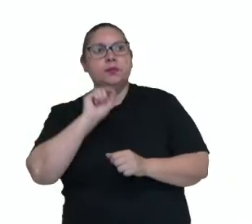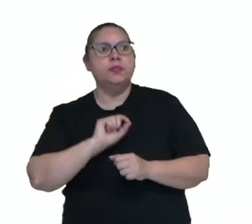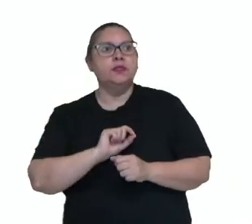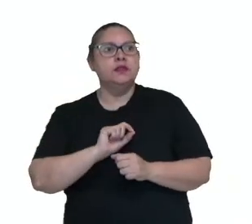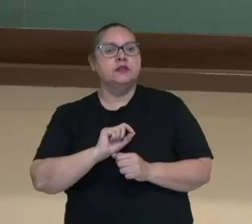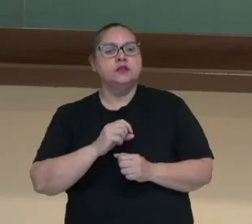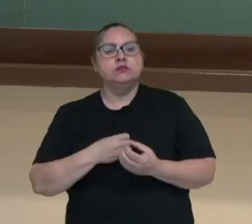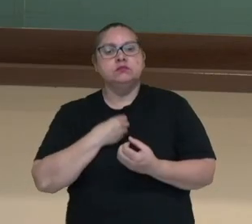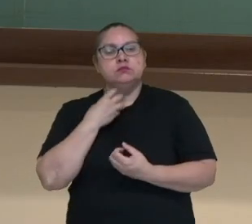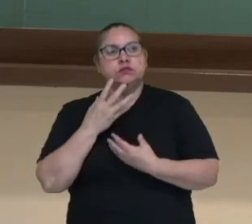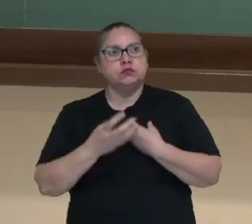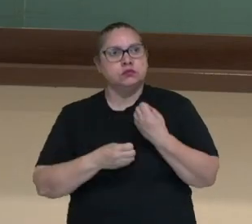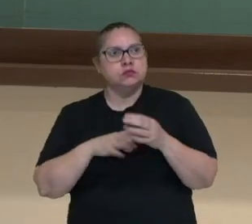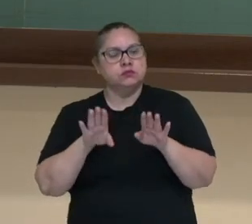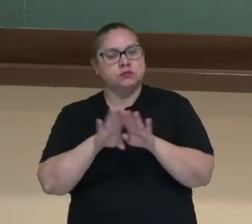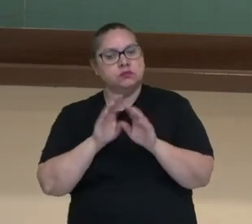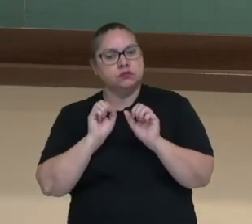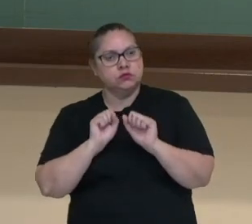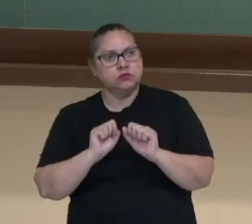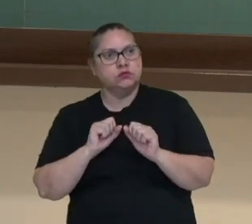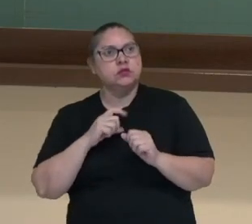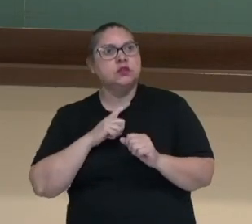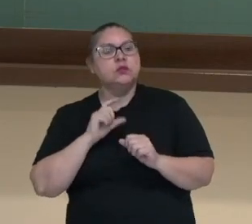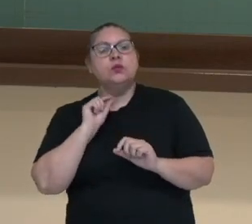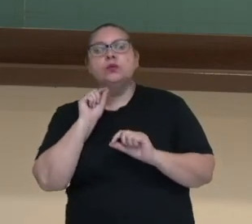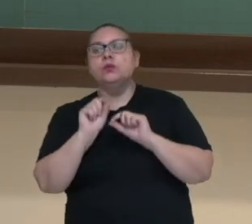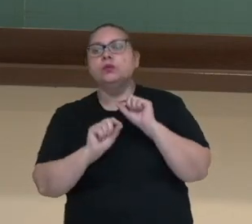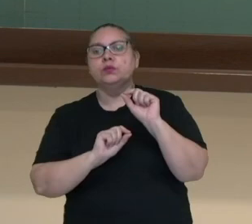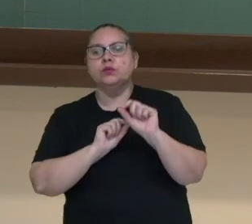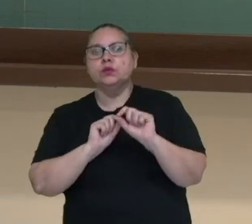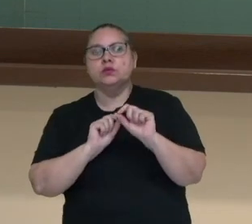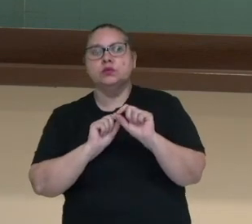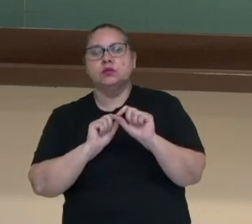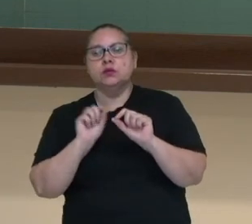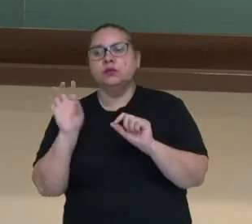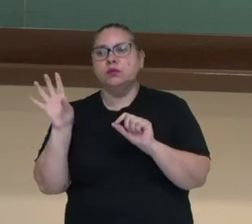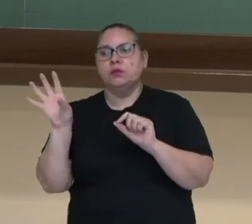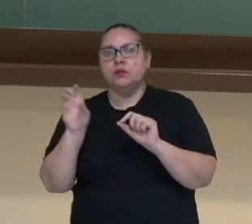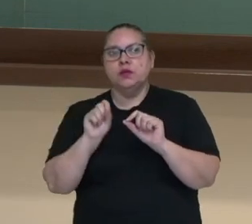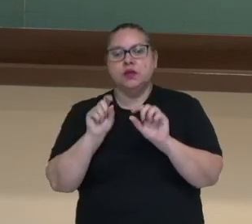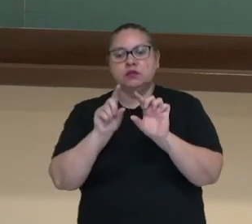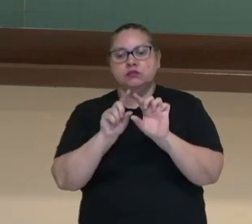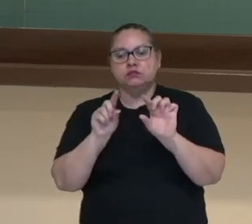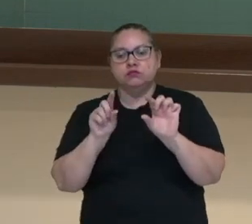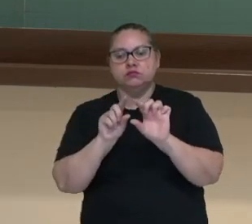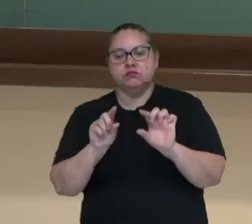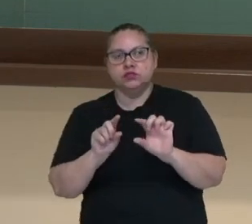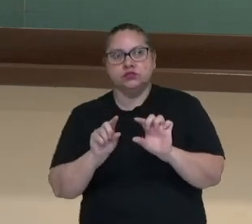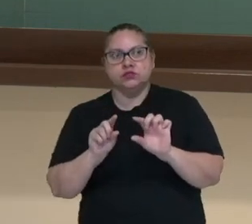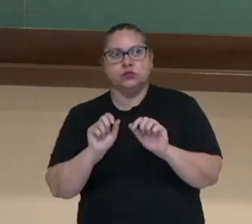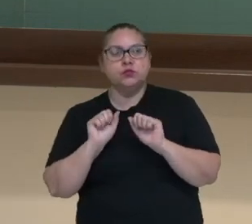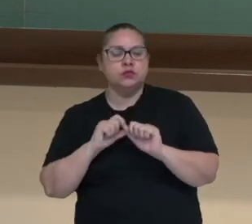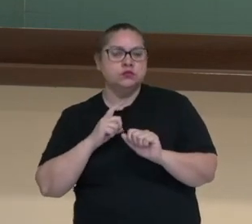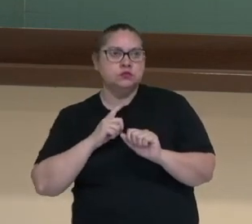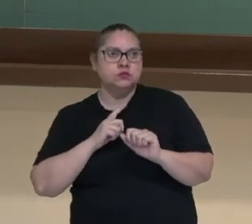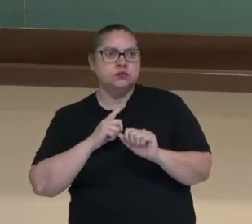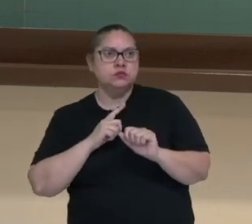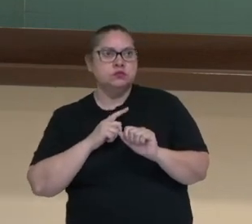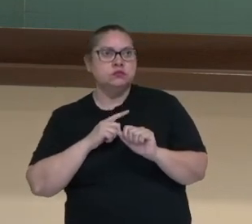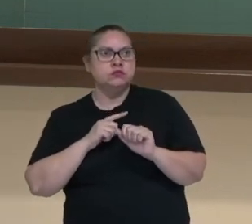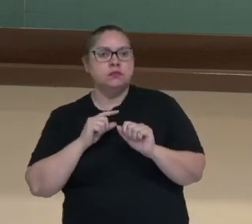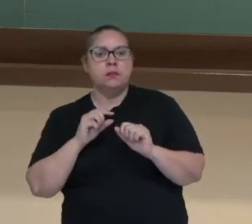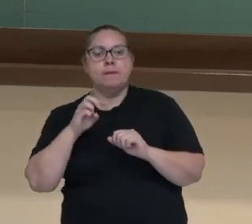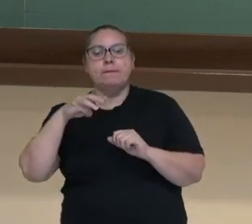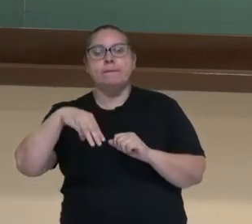No poema, também eu posso ter o quê? Ó, vamos pegar um trecho do poema para analisar. Eu posso ter a